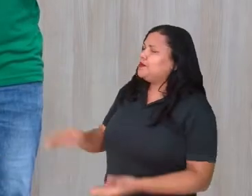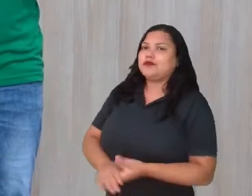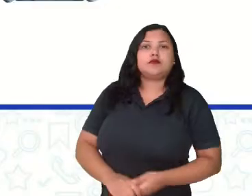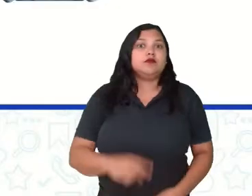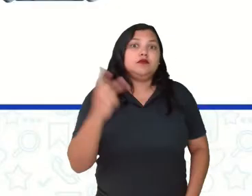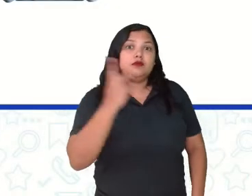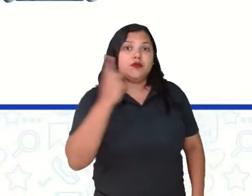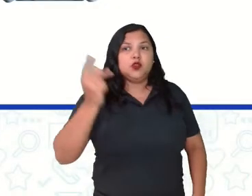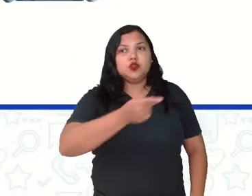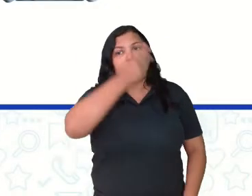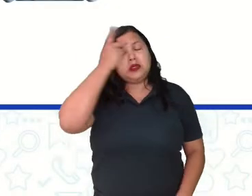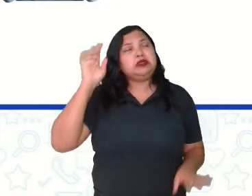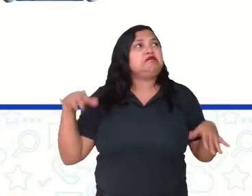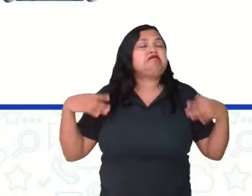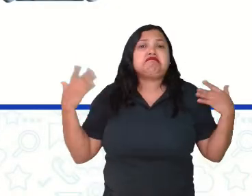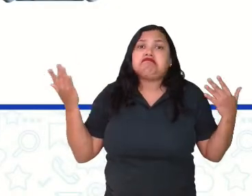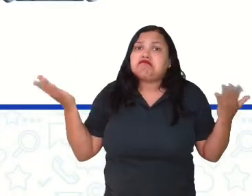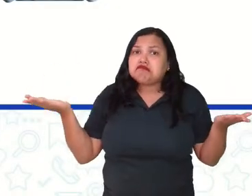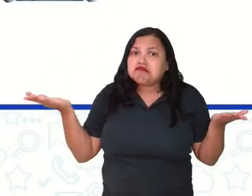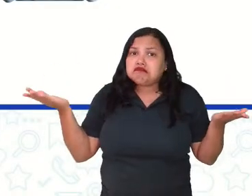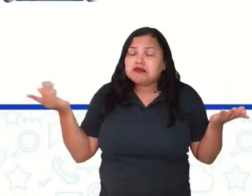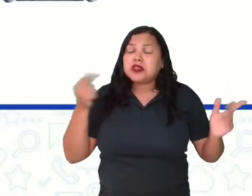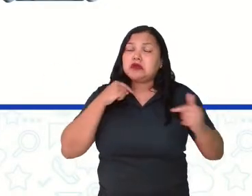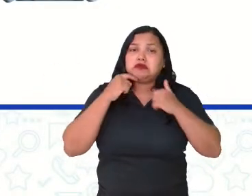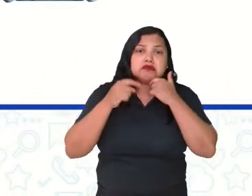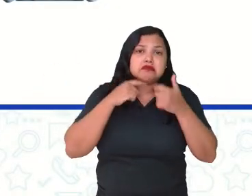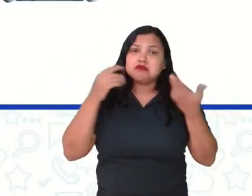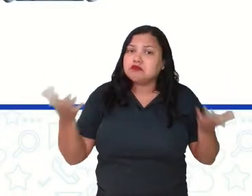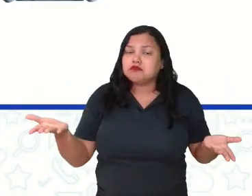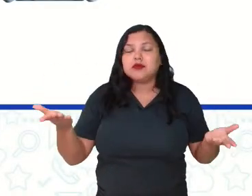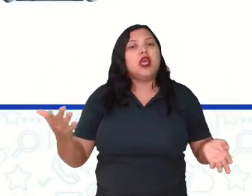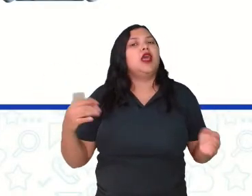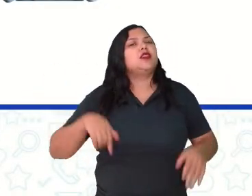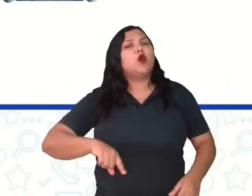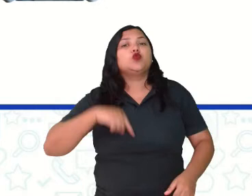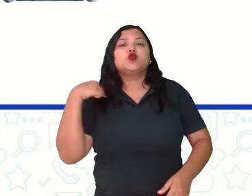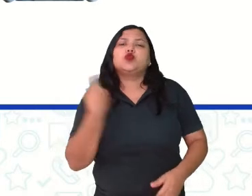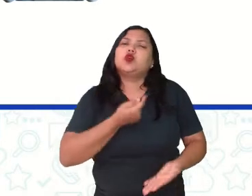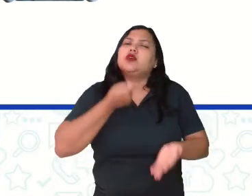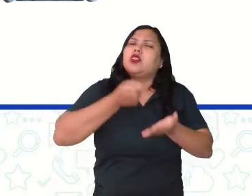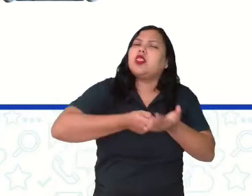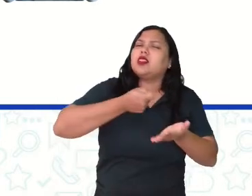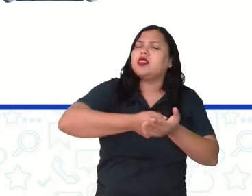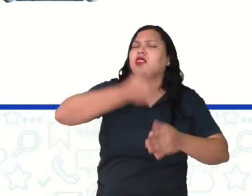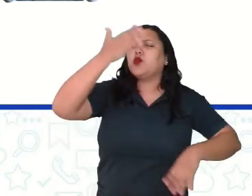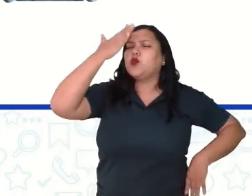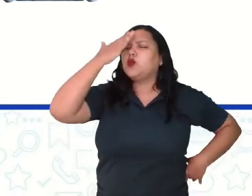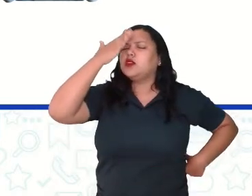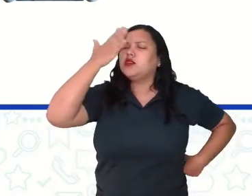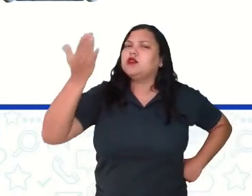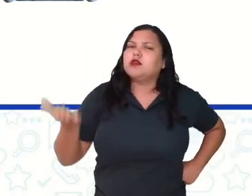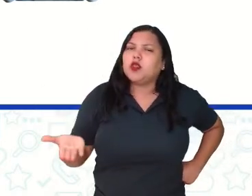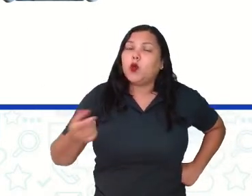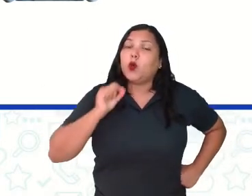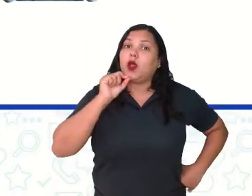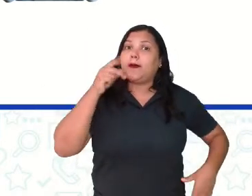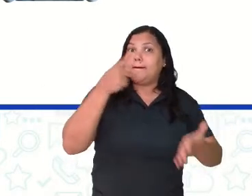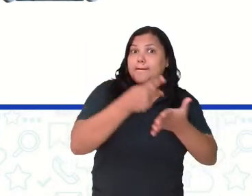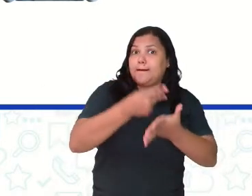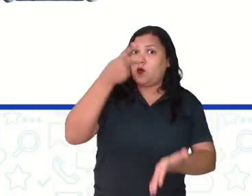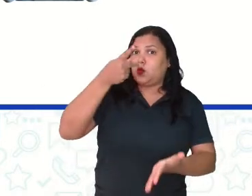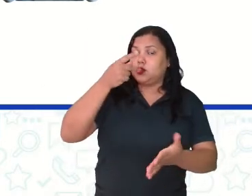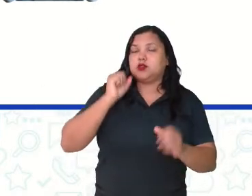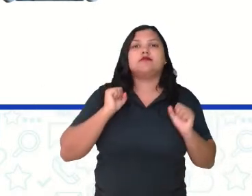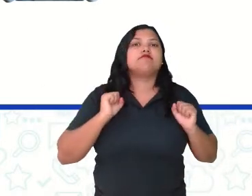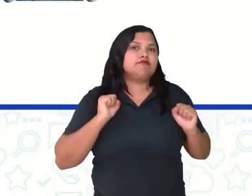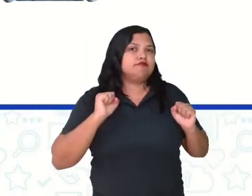pessoas na dúvida, né? Ou seja, quando a gente tem a previsão do tempo, a gente está tentando verificar o que pode acontecer, ou